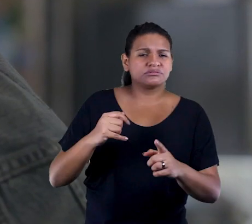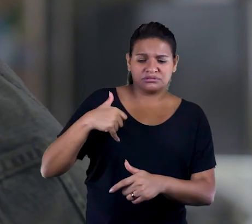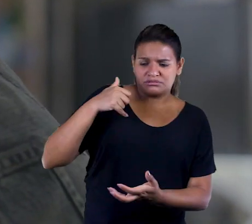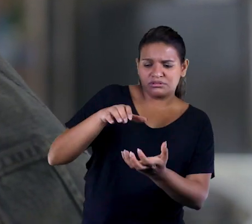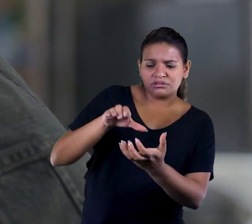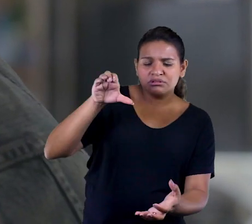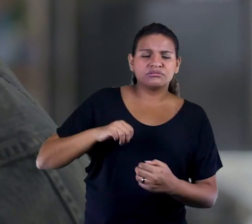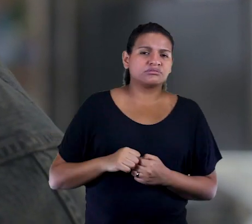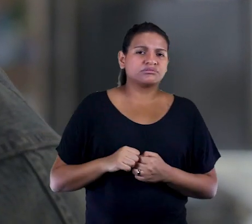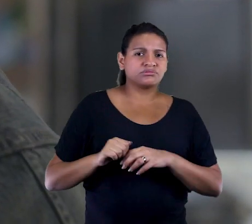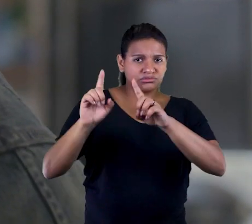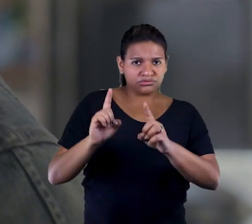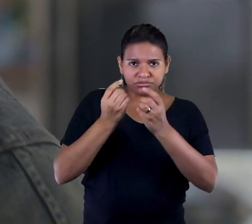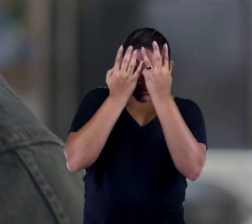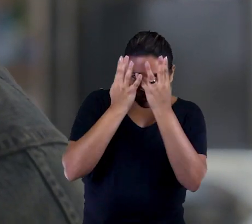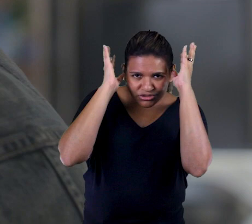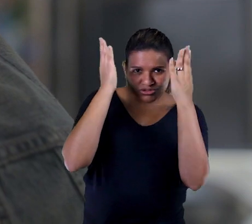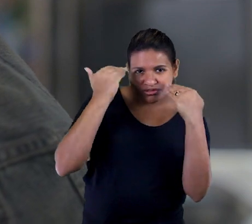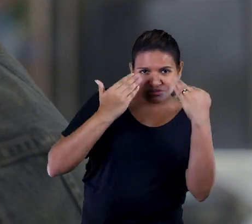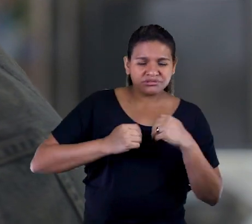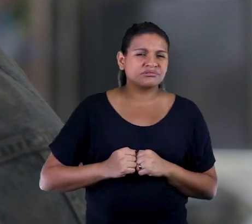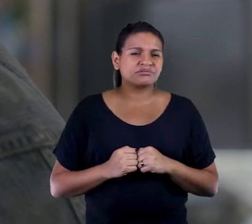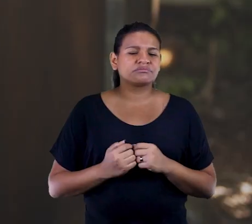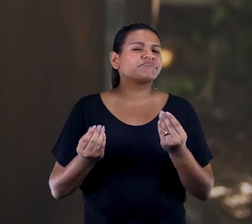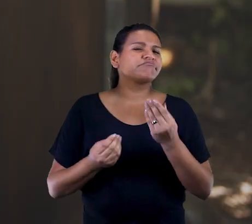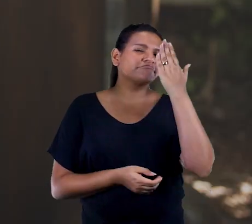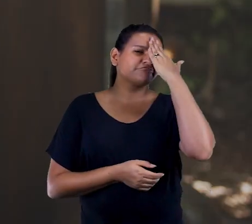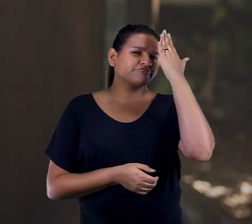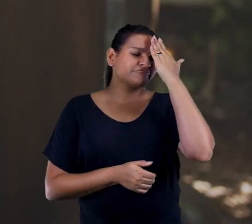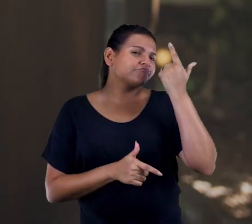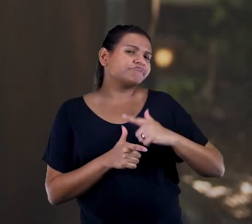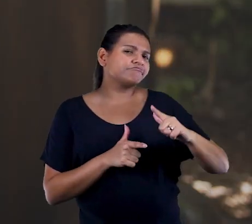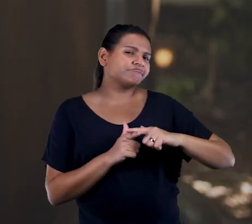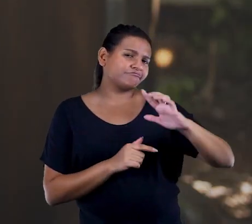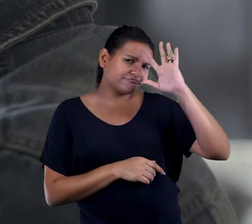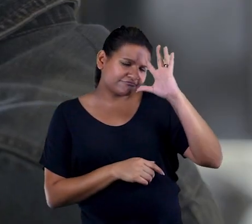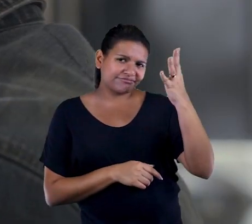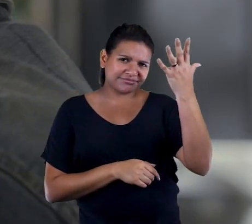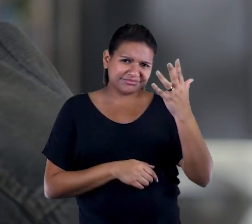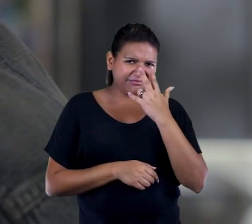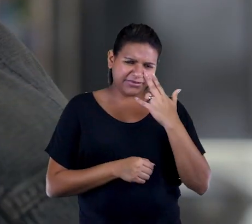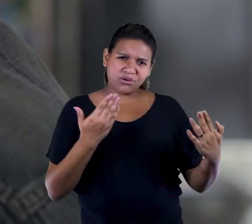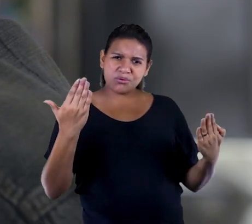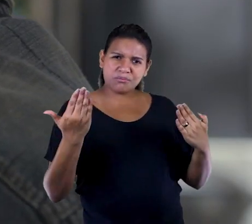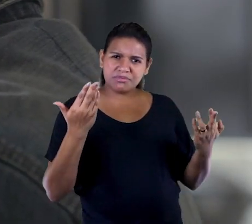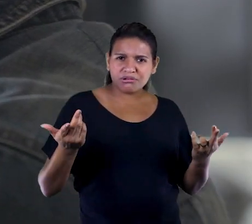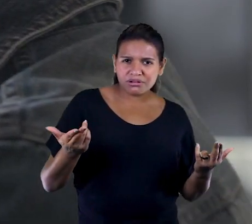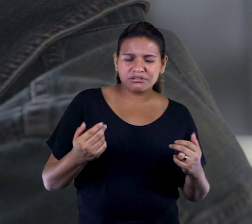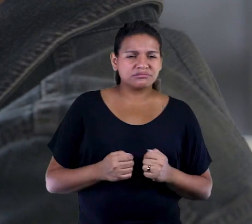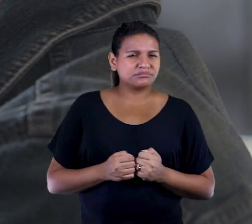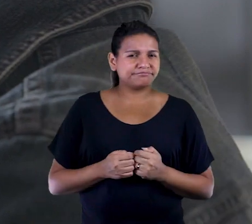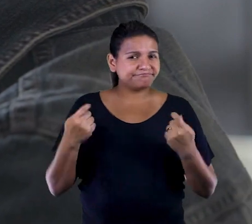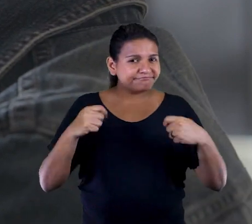que você vai descobrir o quanto é necessário para resolver esse problema? Está na hora da